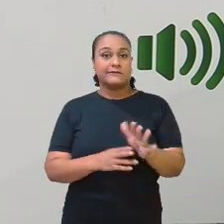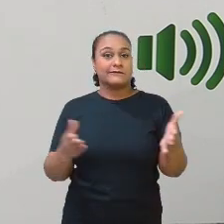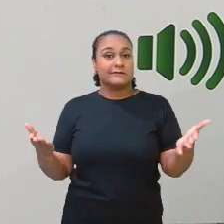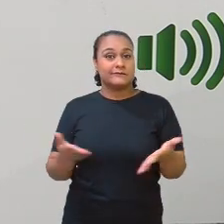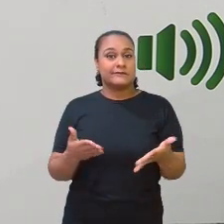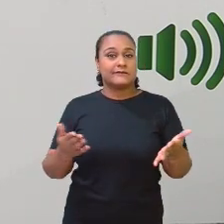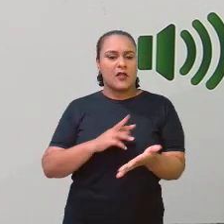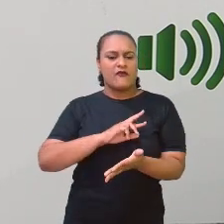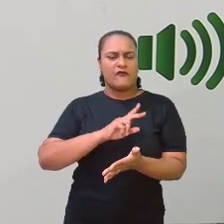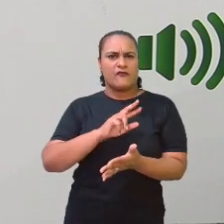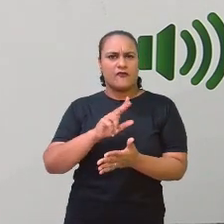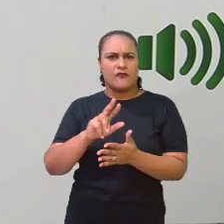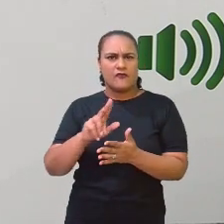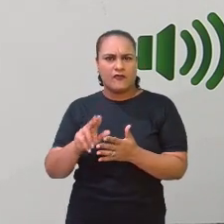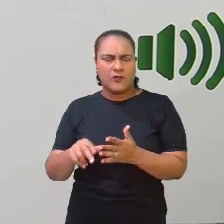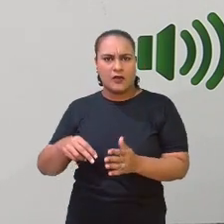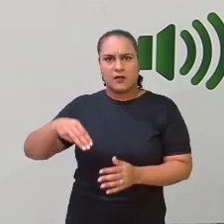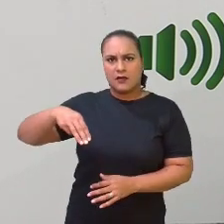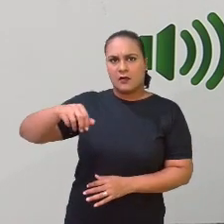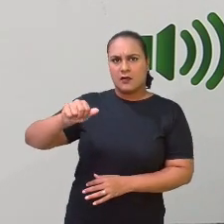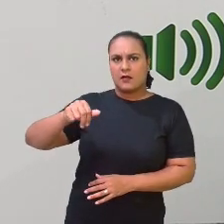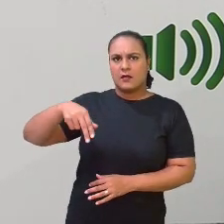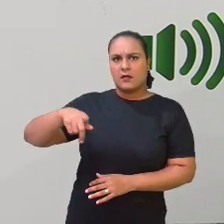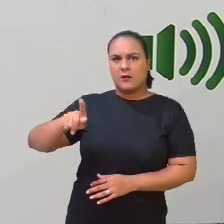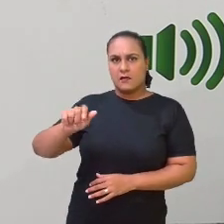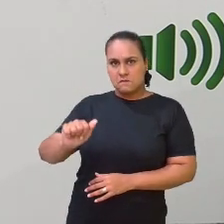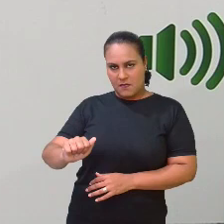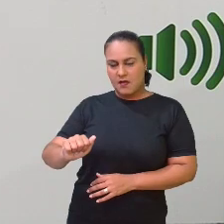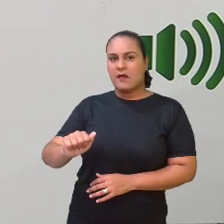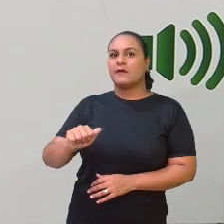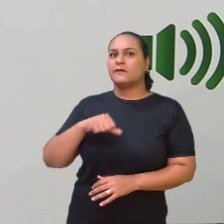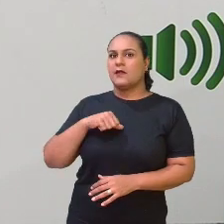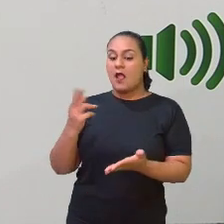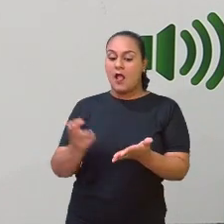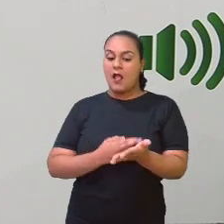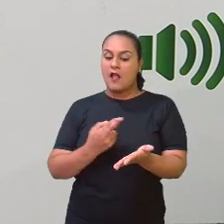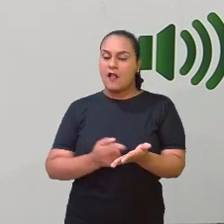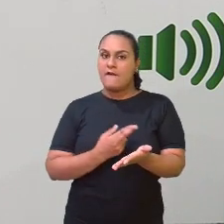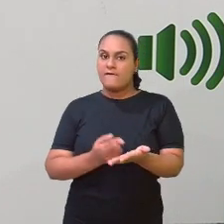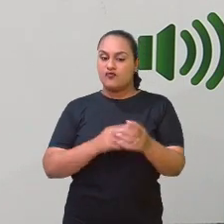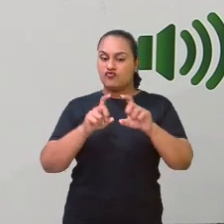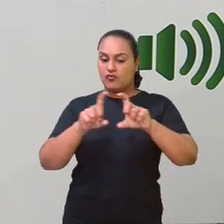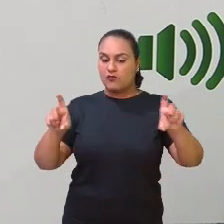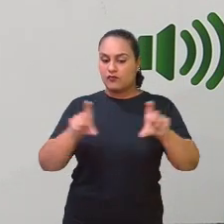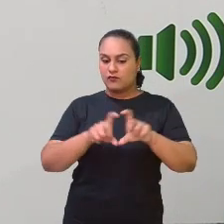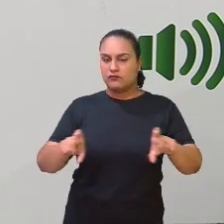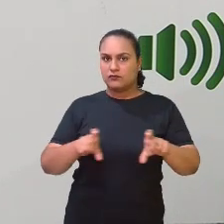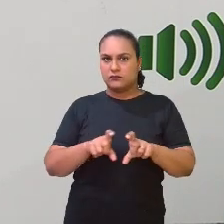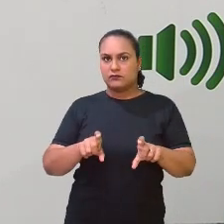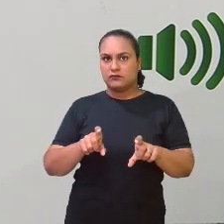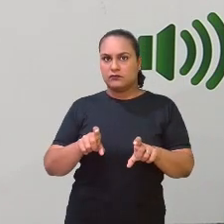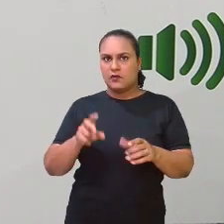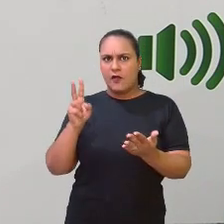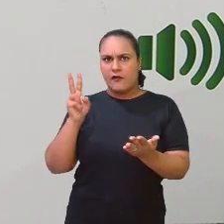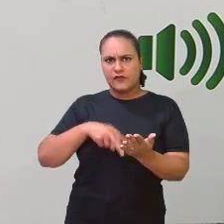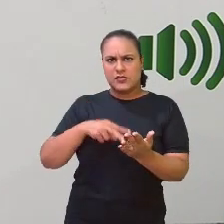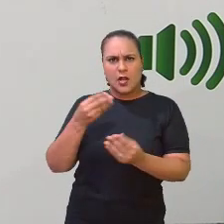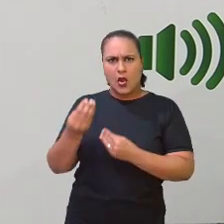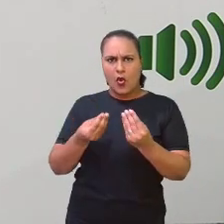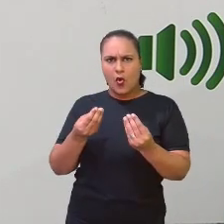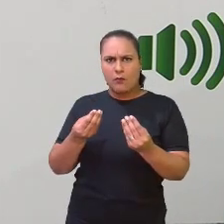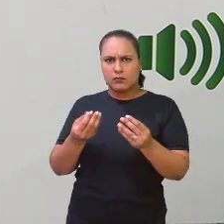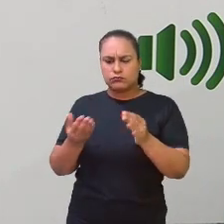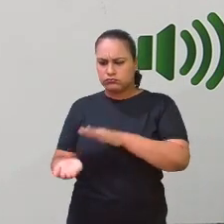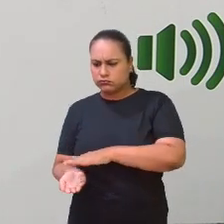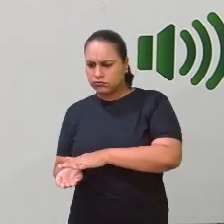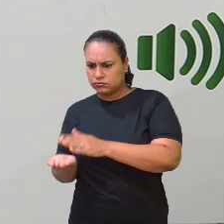temos vários tipos de mangá, que é aquele livro, aquela revista em quadrinhos que você lê de trás para frente, né? Isso é de origem